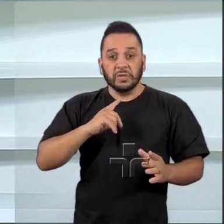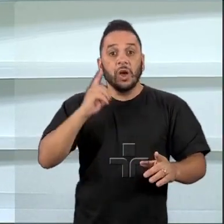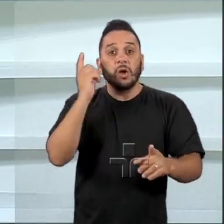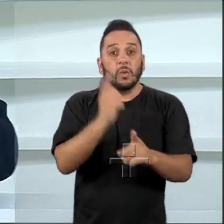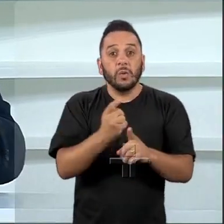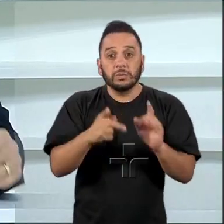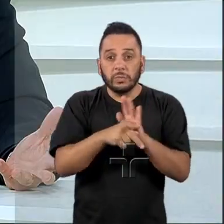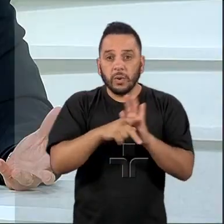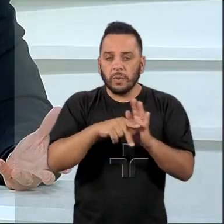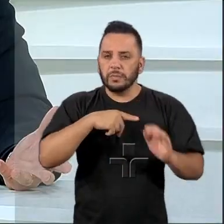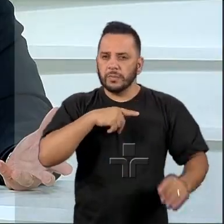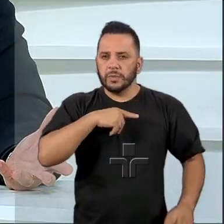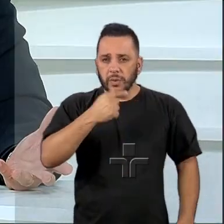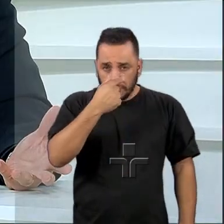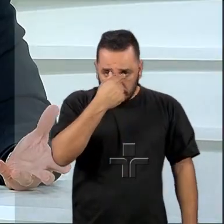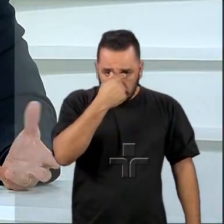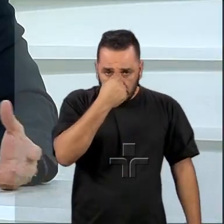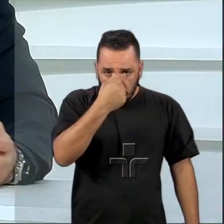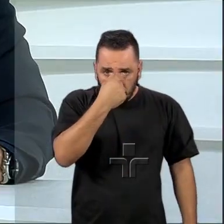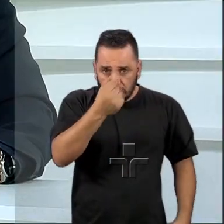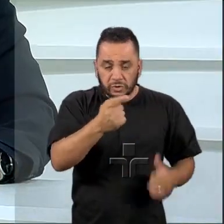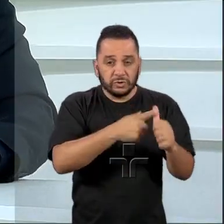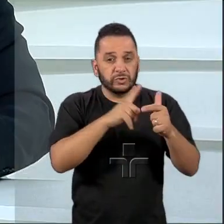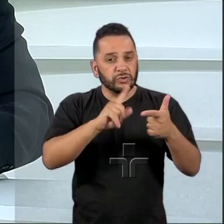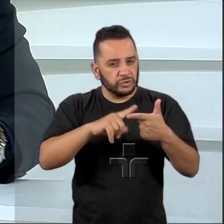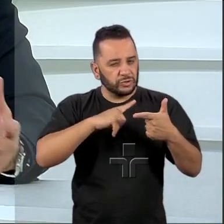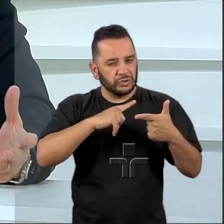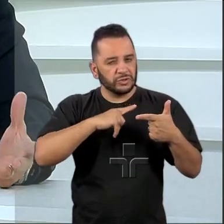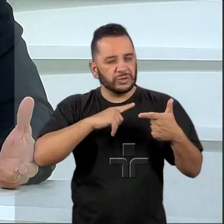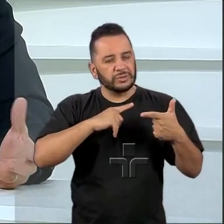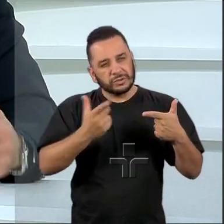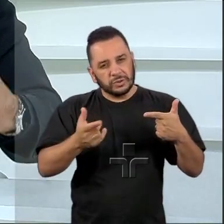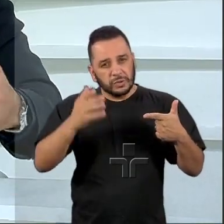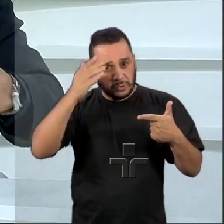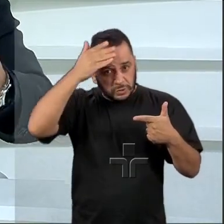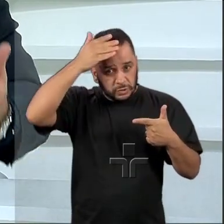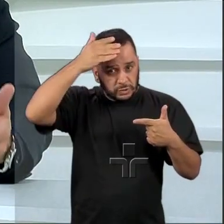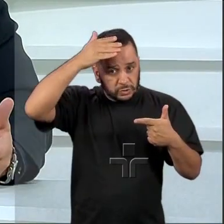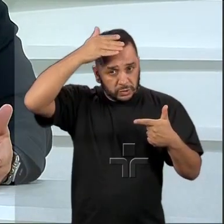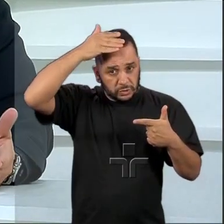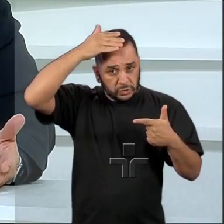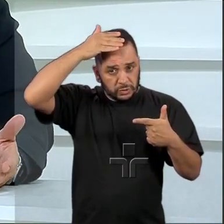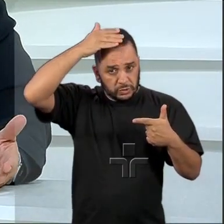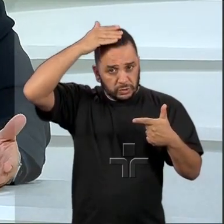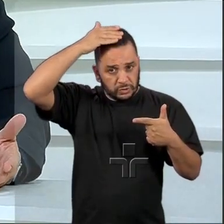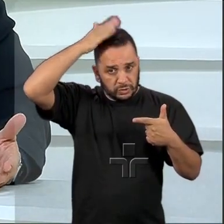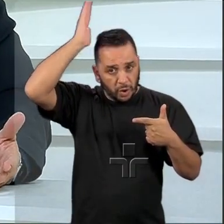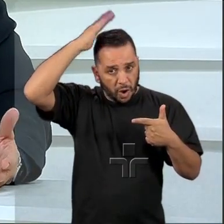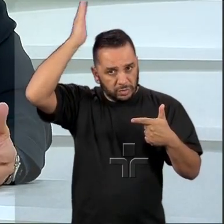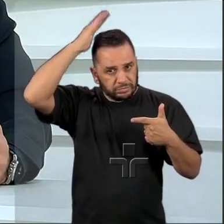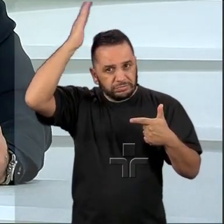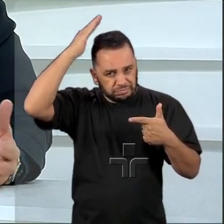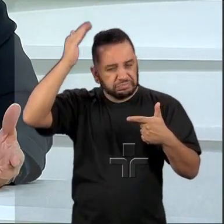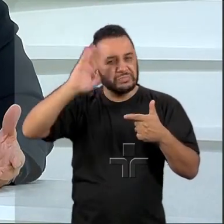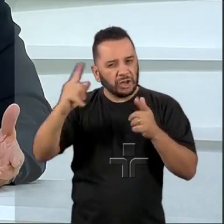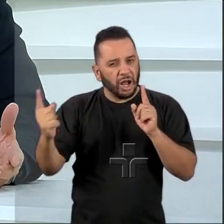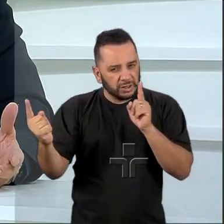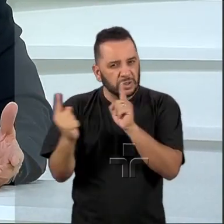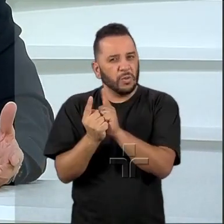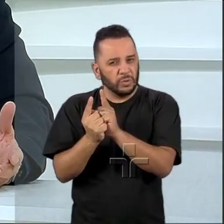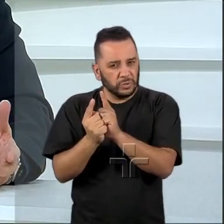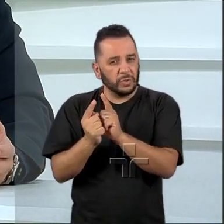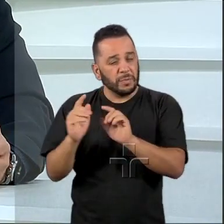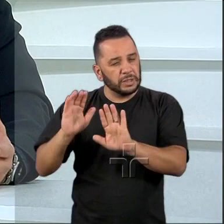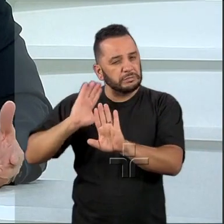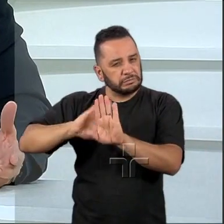que tem aí? Né? Tem elementos em comum, tem, claro, um ambiente como propício a difusão disso, mas é mais do que só o